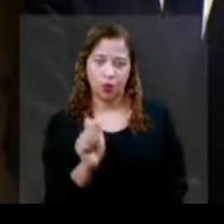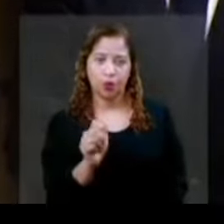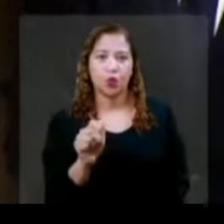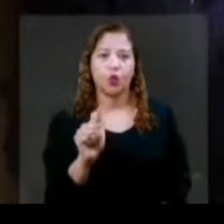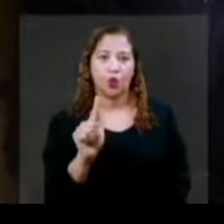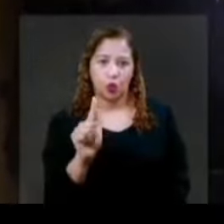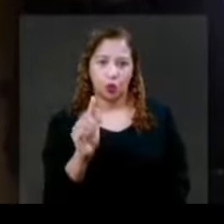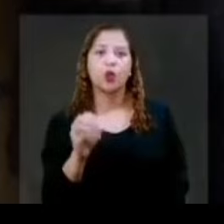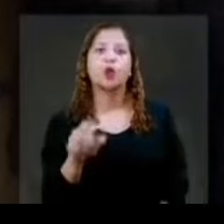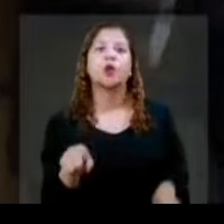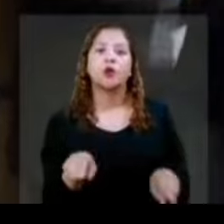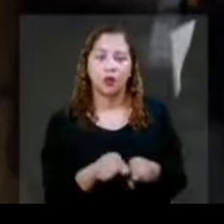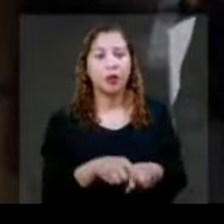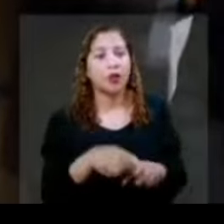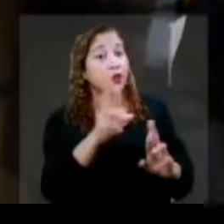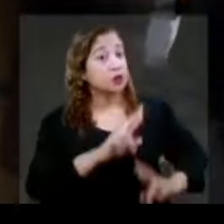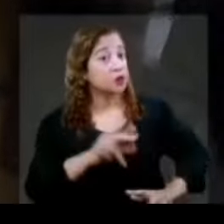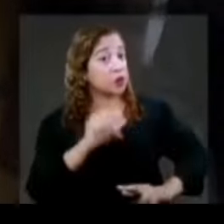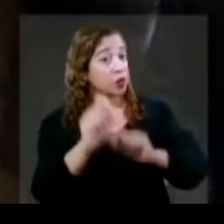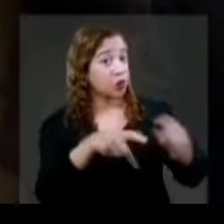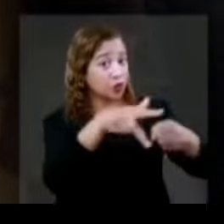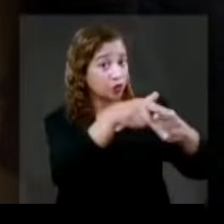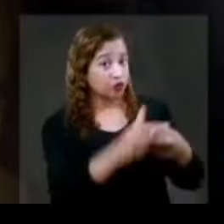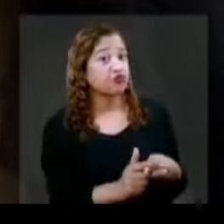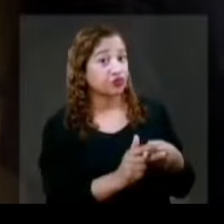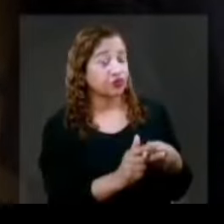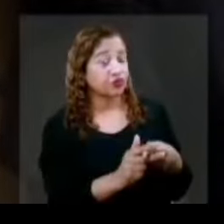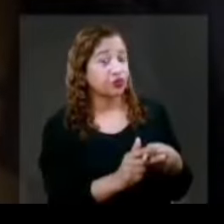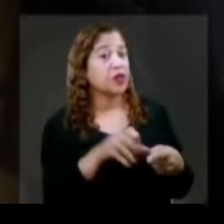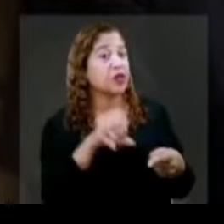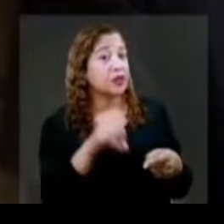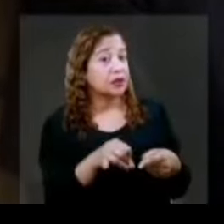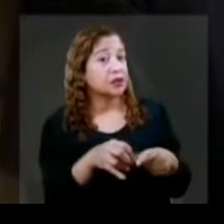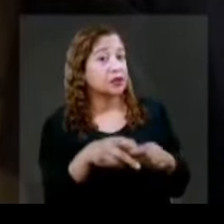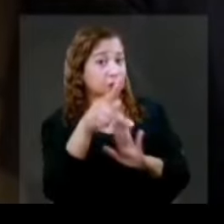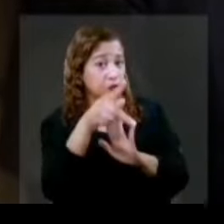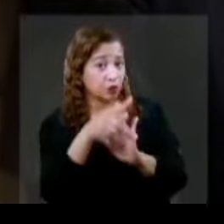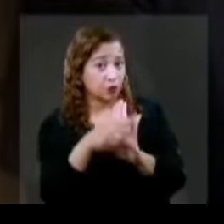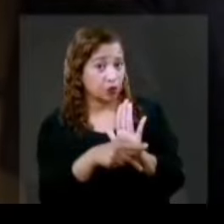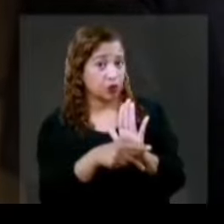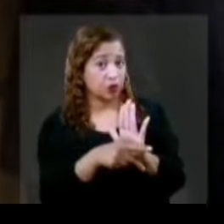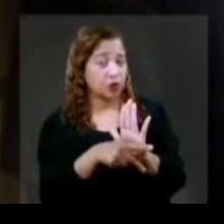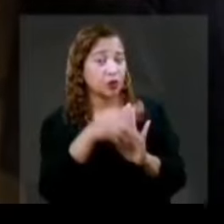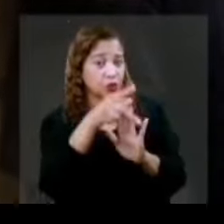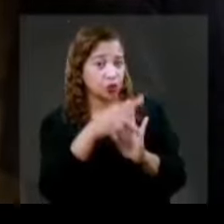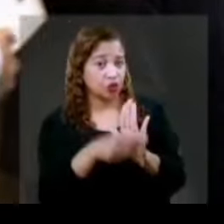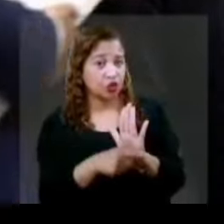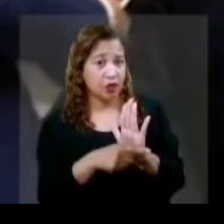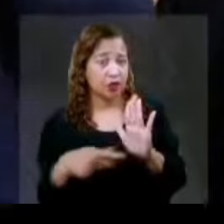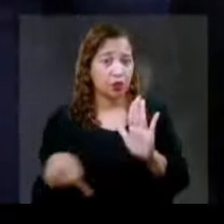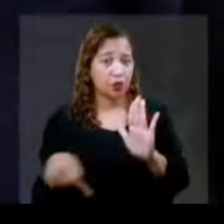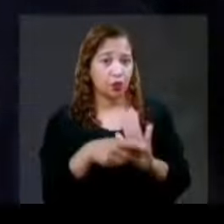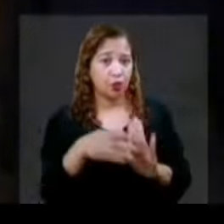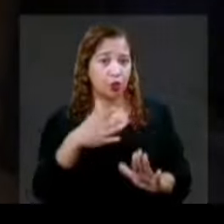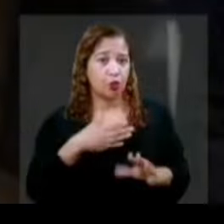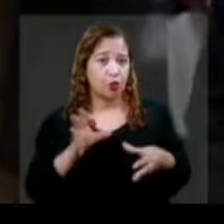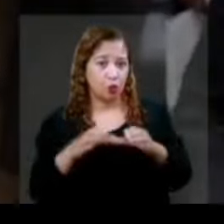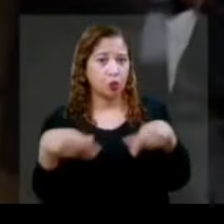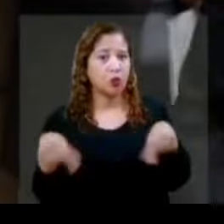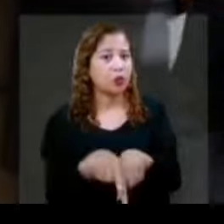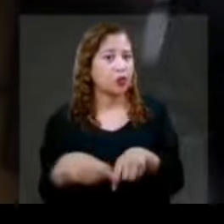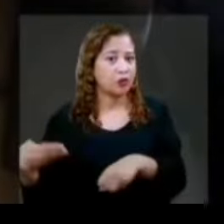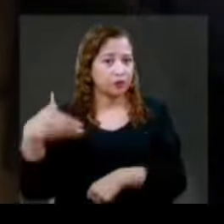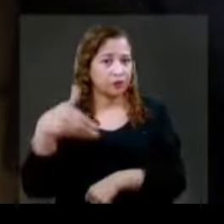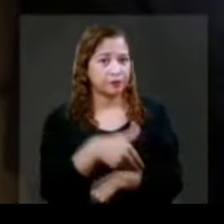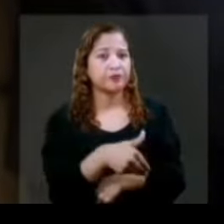forma quando o projeto do Flamengo estiver aqui dentro. Então, nós aqui na sala inglesa já